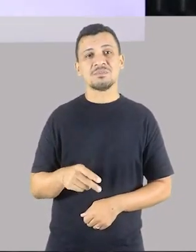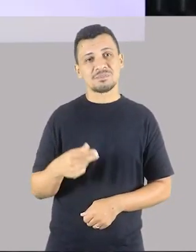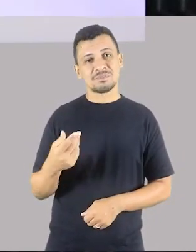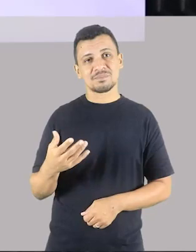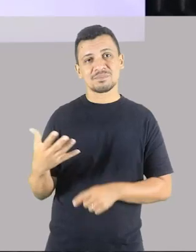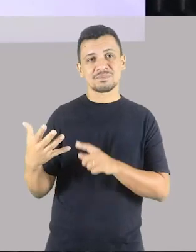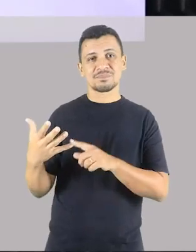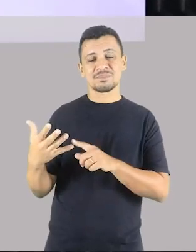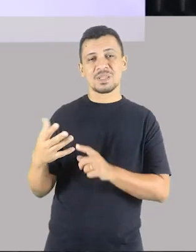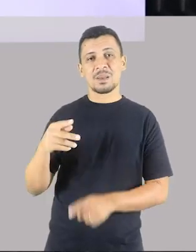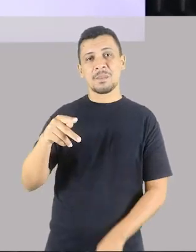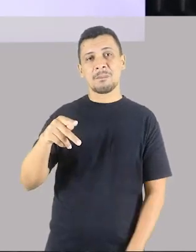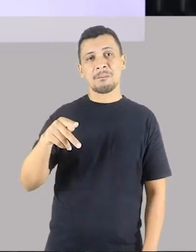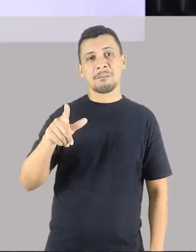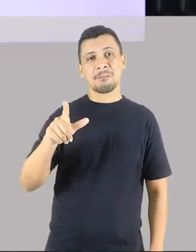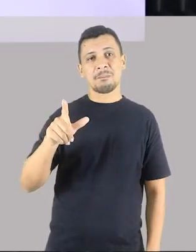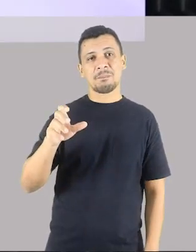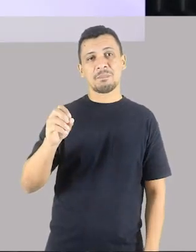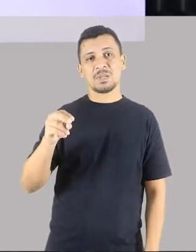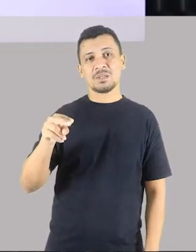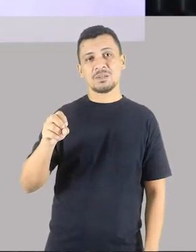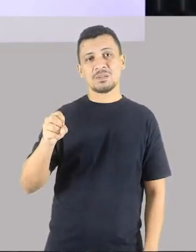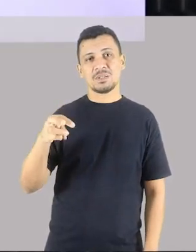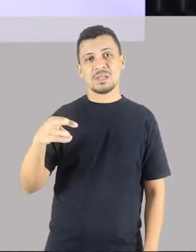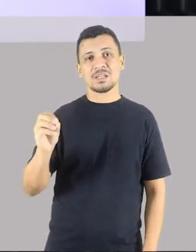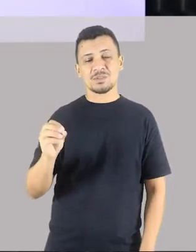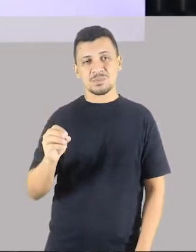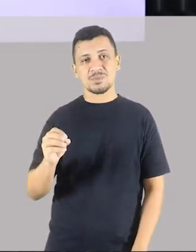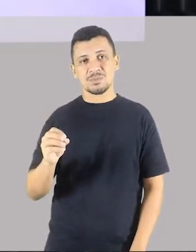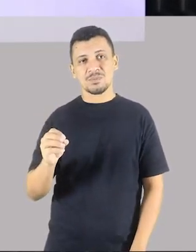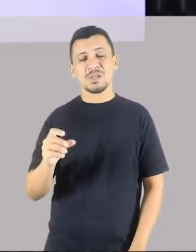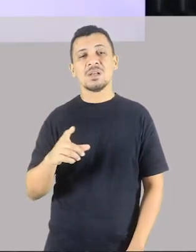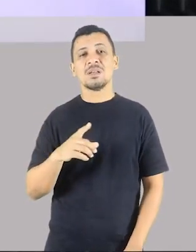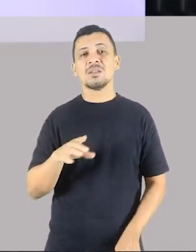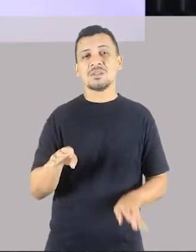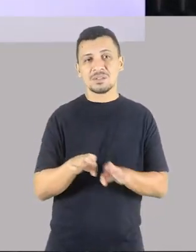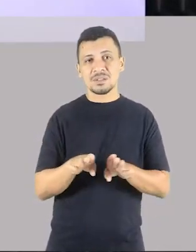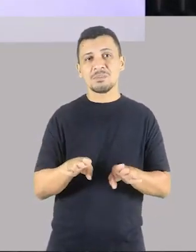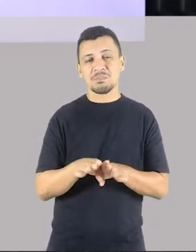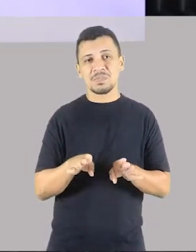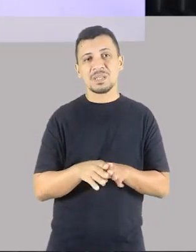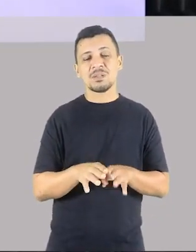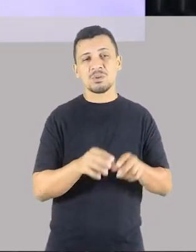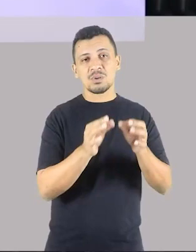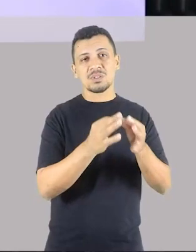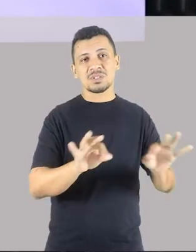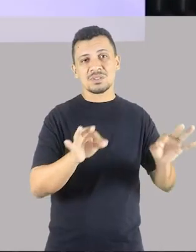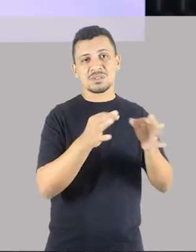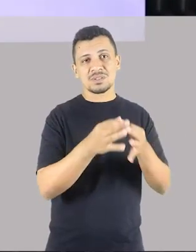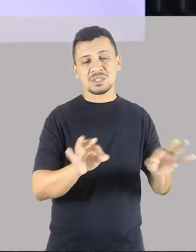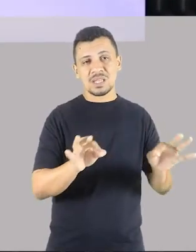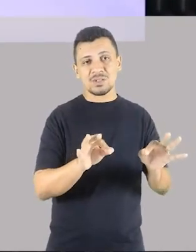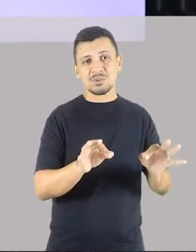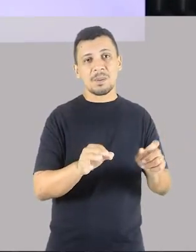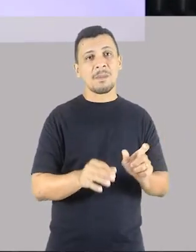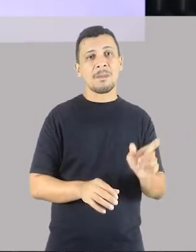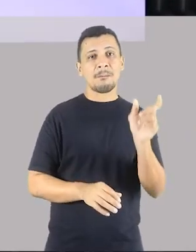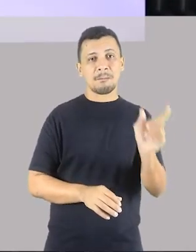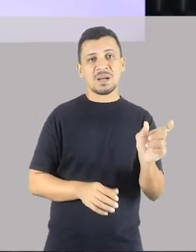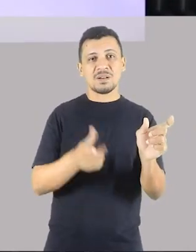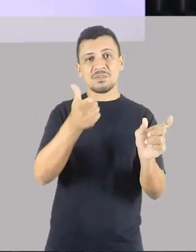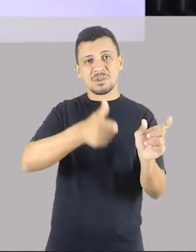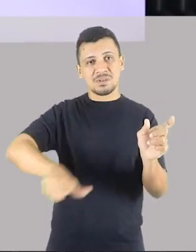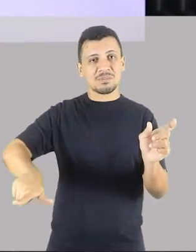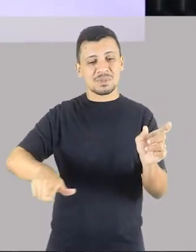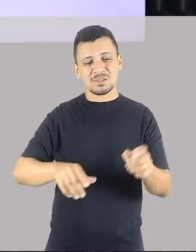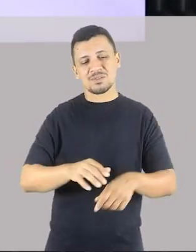pleonasmo semântico. Existe o pleonasmo sintático, que é quando você repete palavras. Aqui você está repetindo apenas ideias, né?